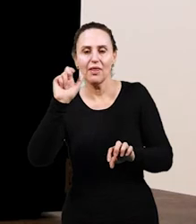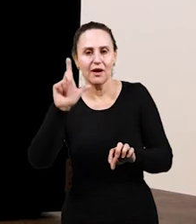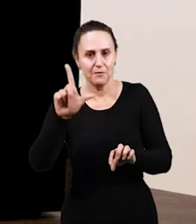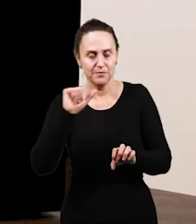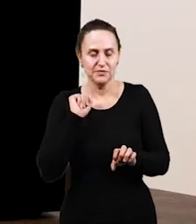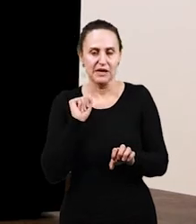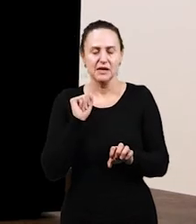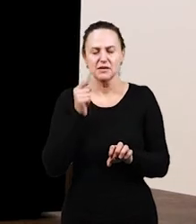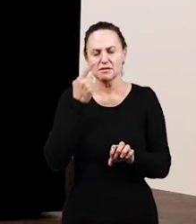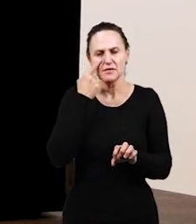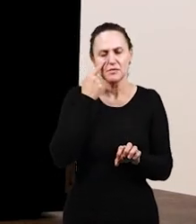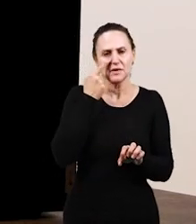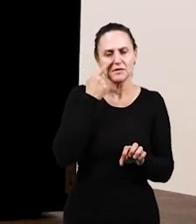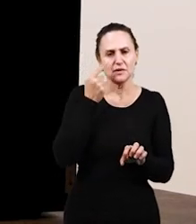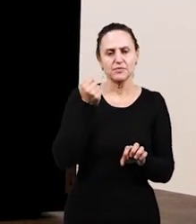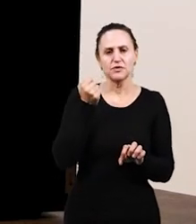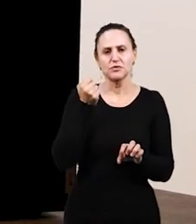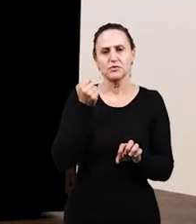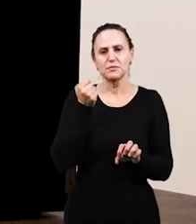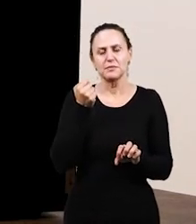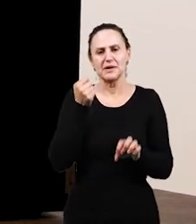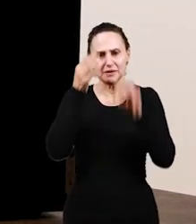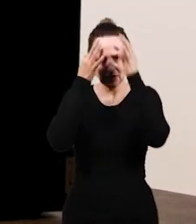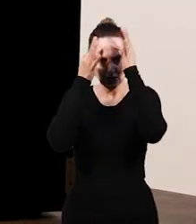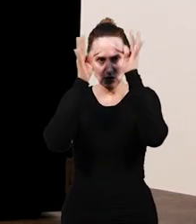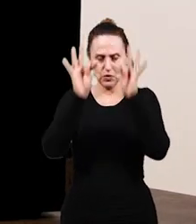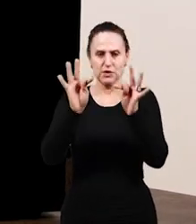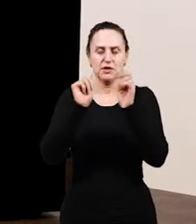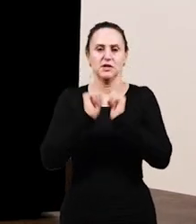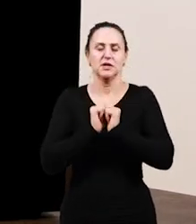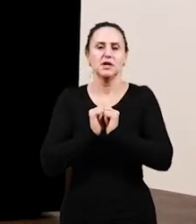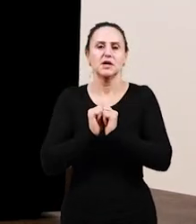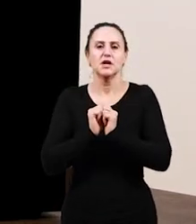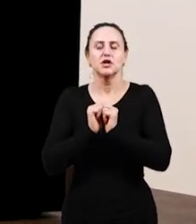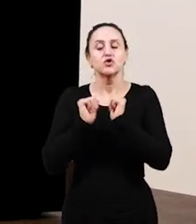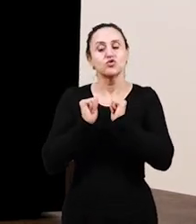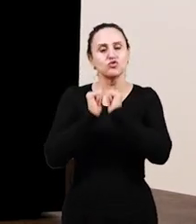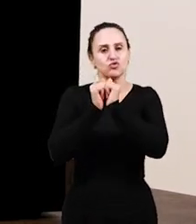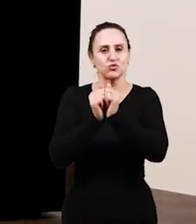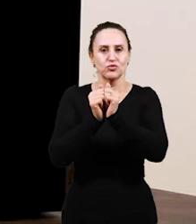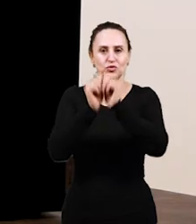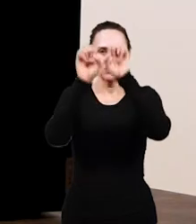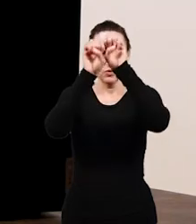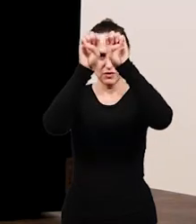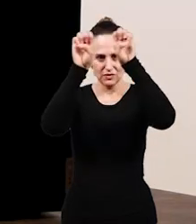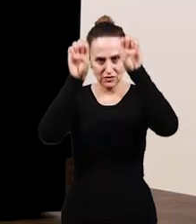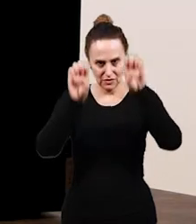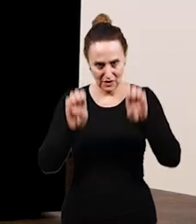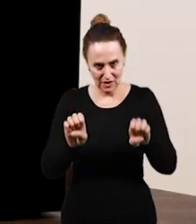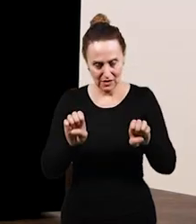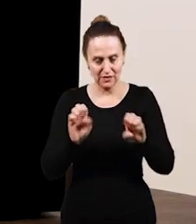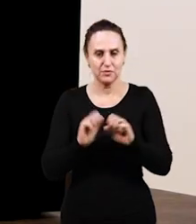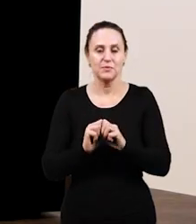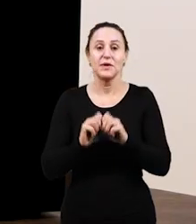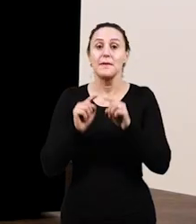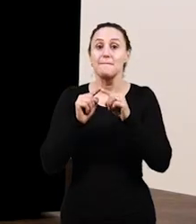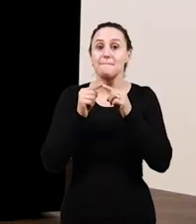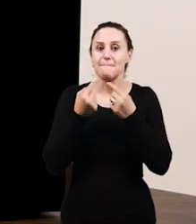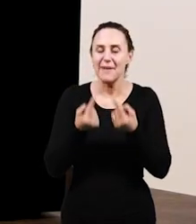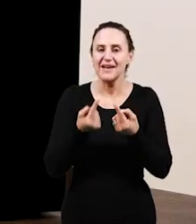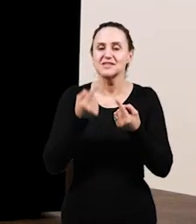por uma teoria linguística a outra a gente não opõe o funcionalismo ao estruturalismo mas ao gerativismo